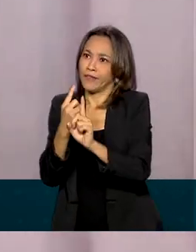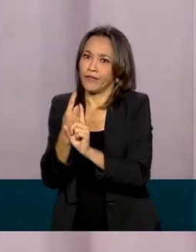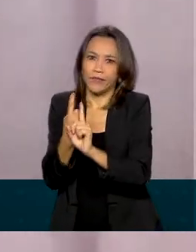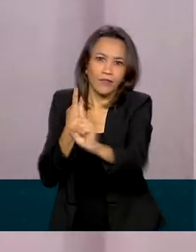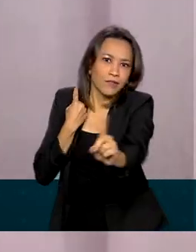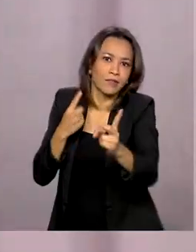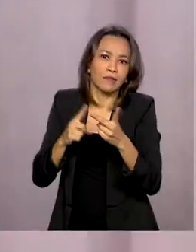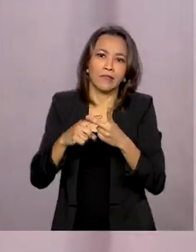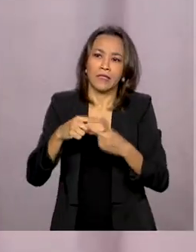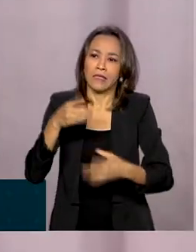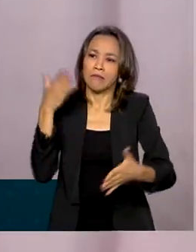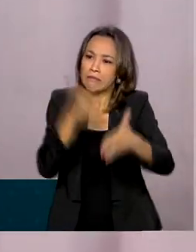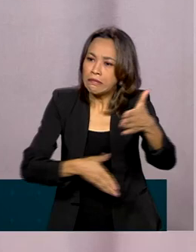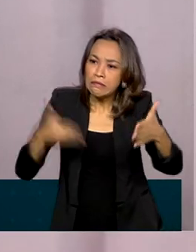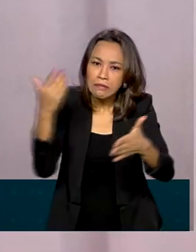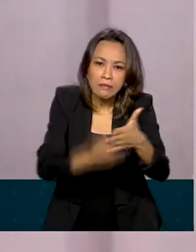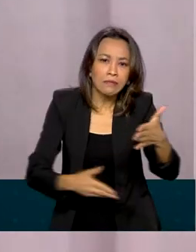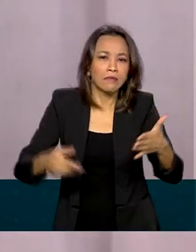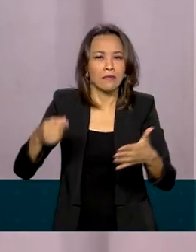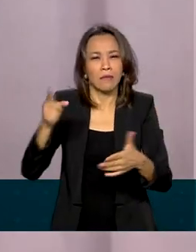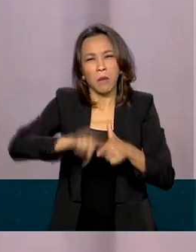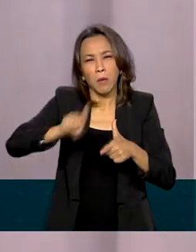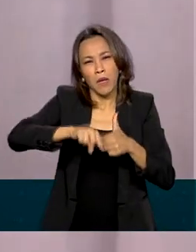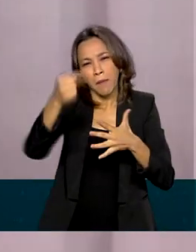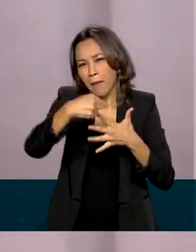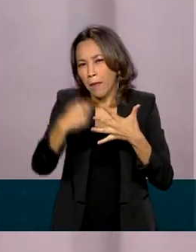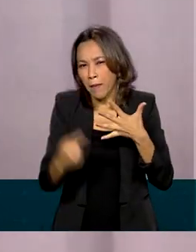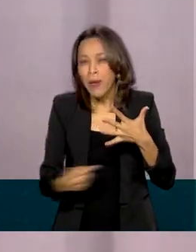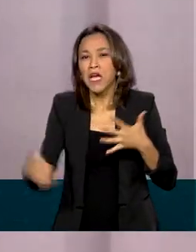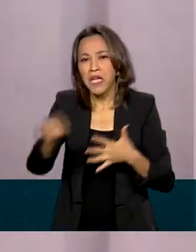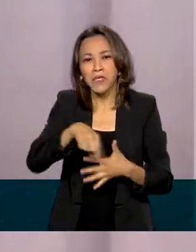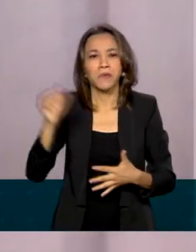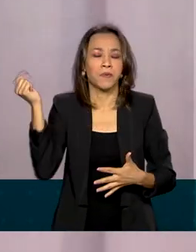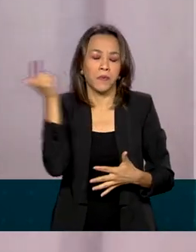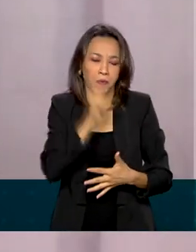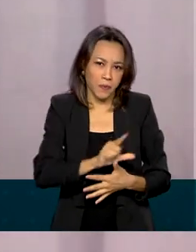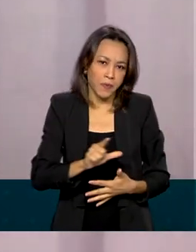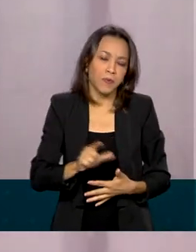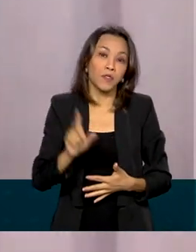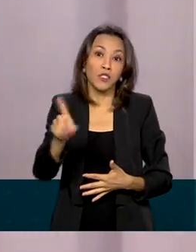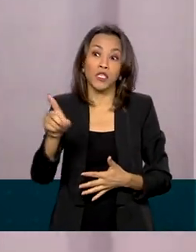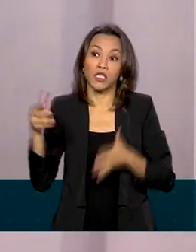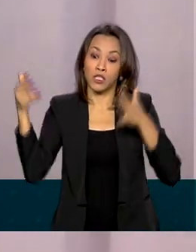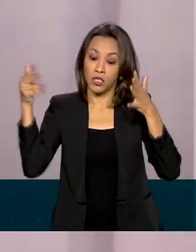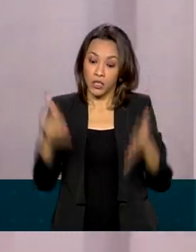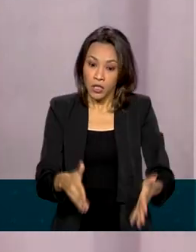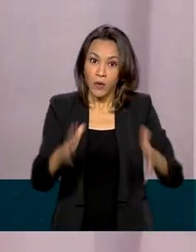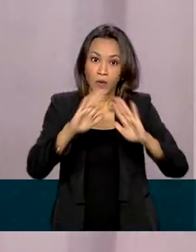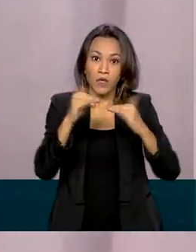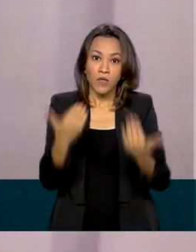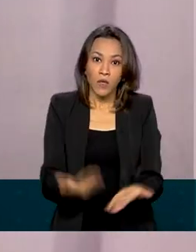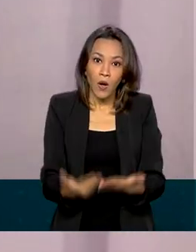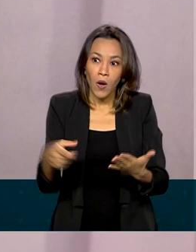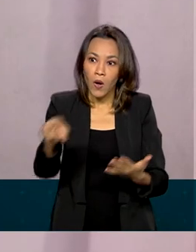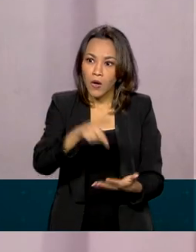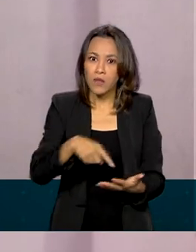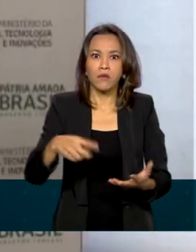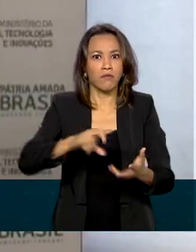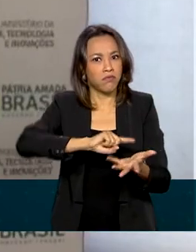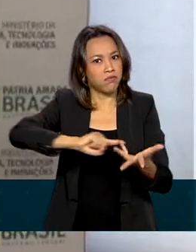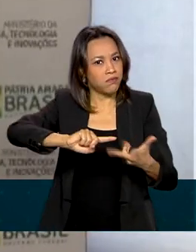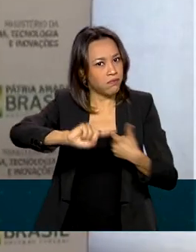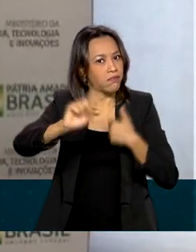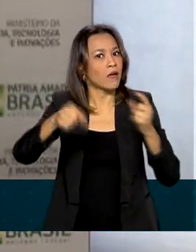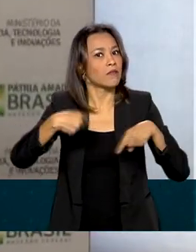todos os outros problemas que encontram, eles são vencedores só em chegarem até a escola, porque são muitos desafios.